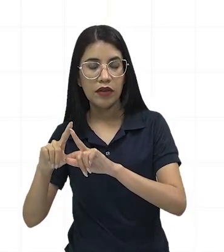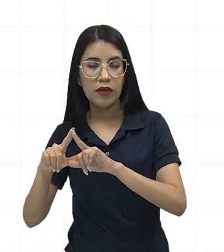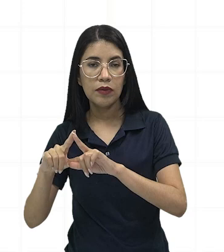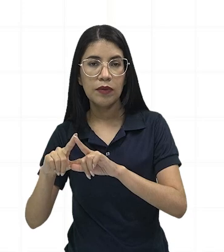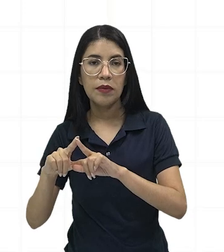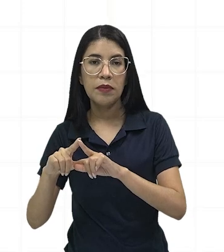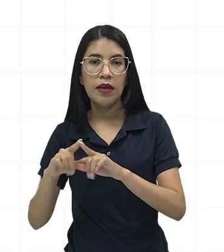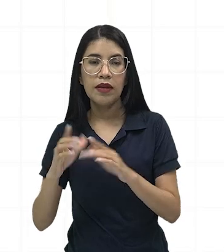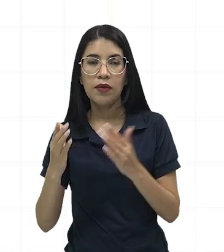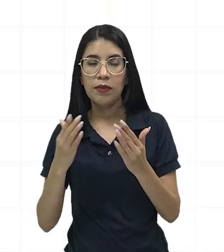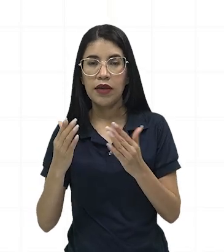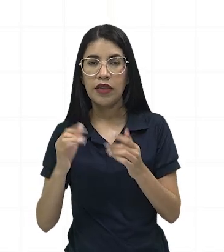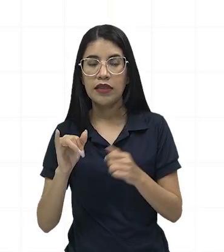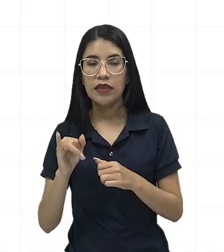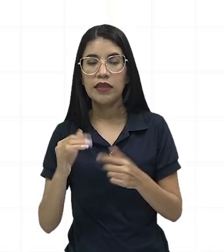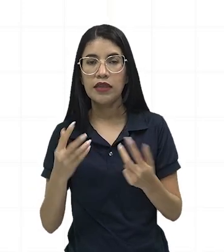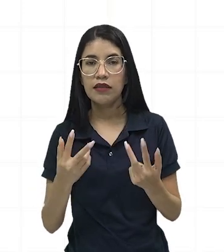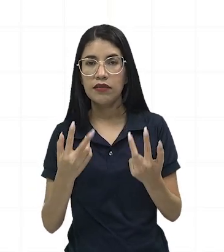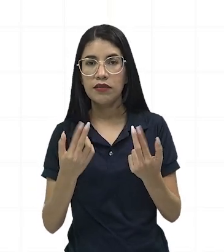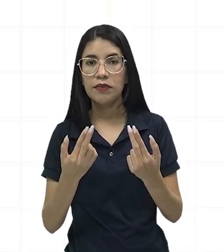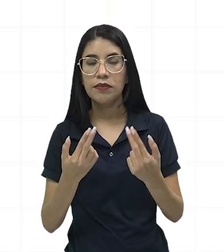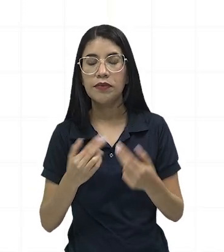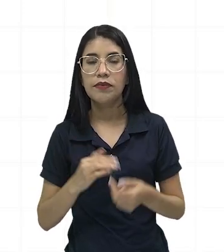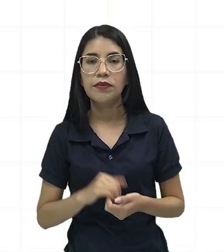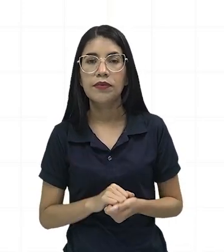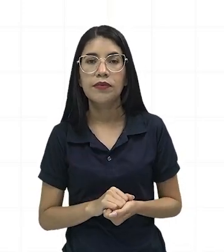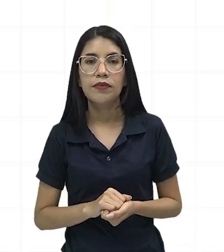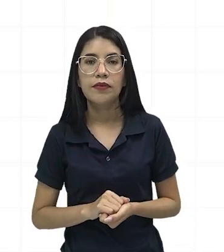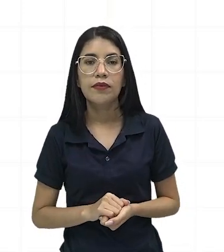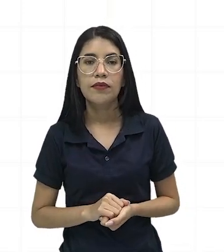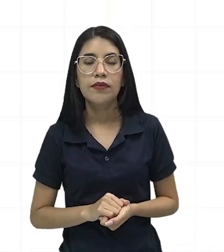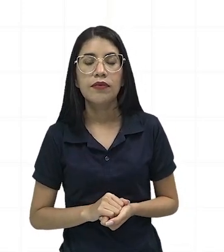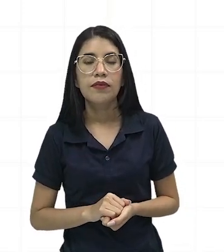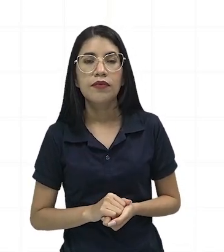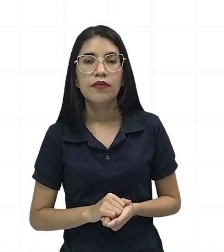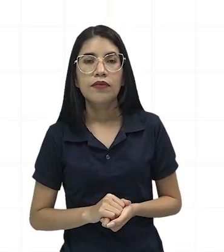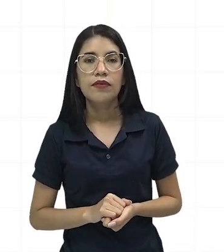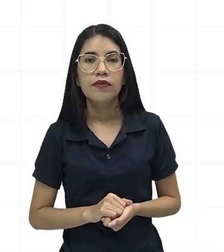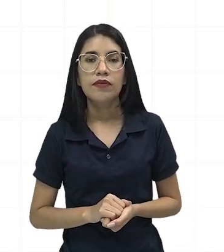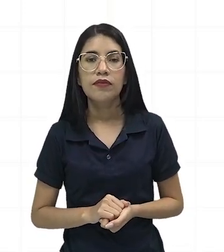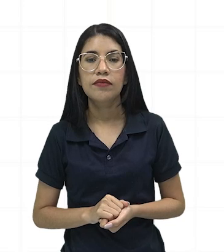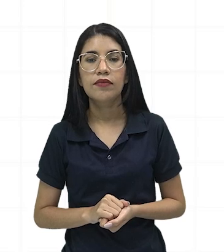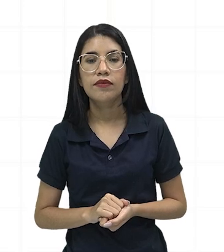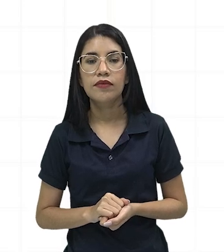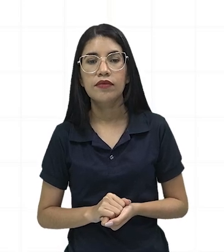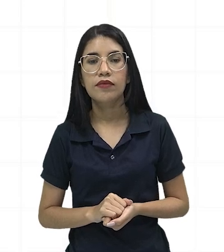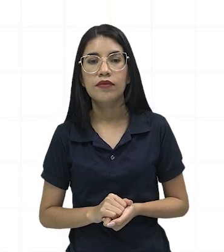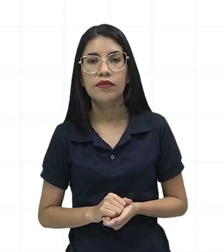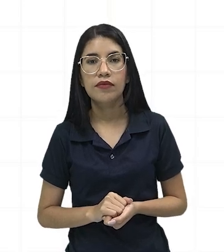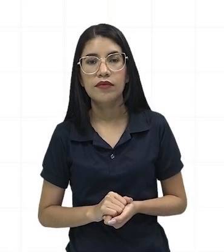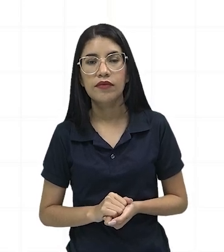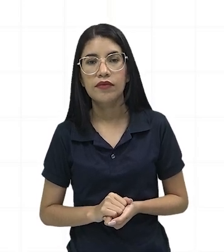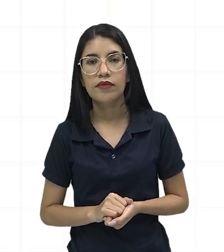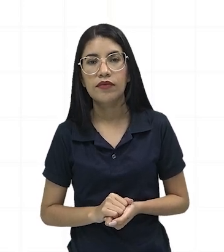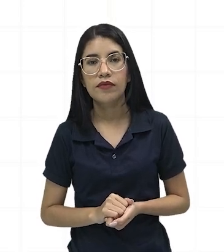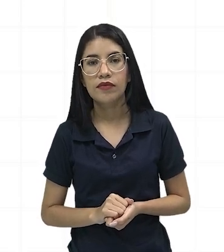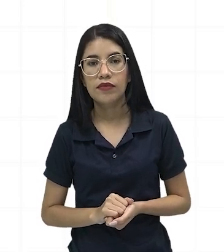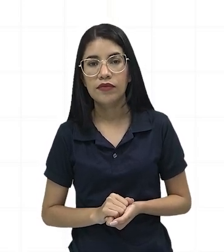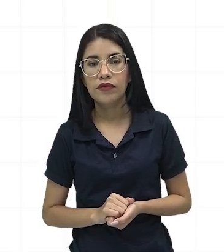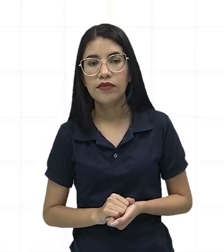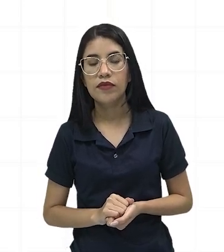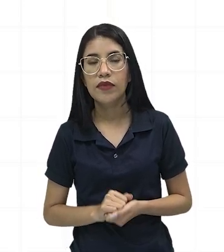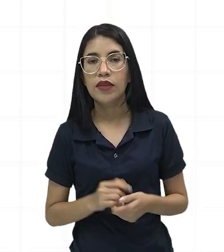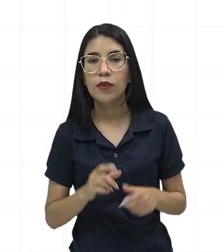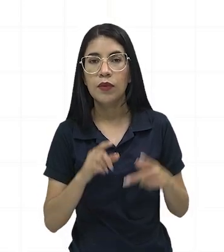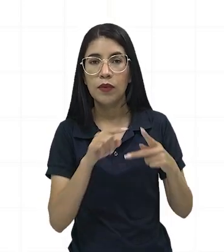esses dois ângulos aqui são congruentes. Vimos aqui, ó, congruente e